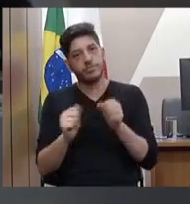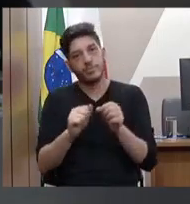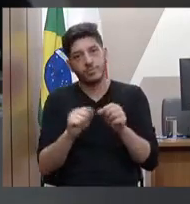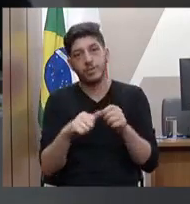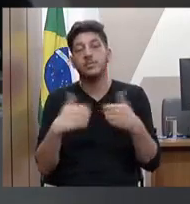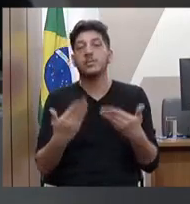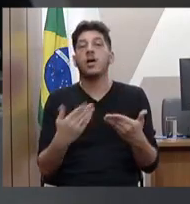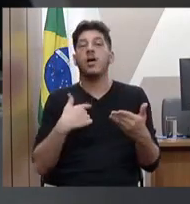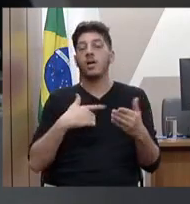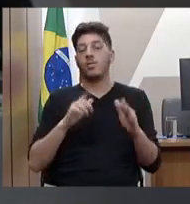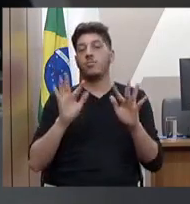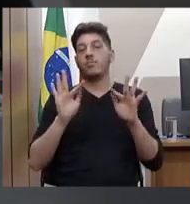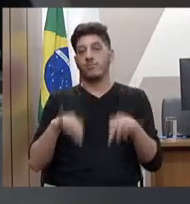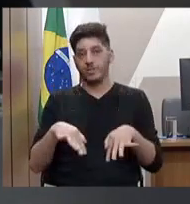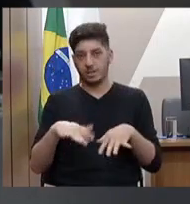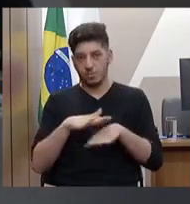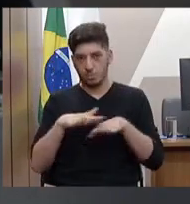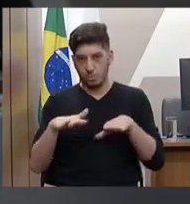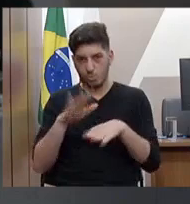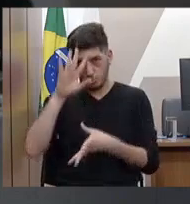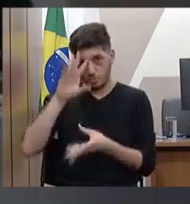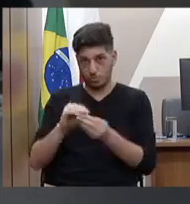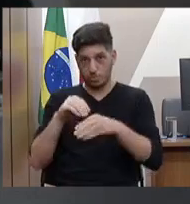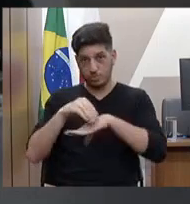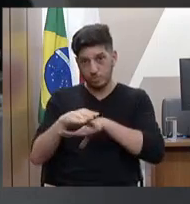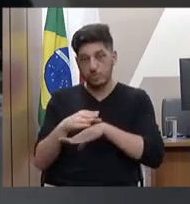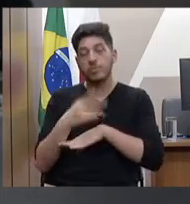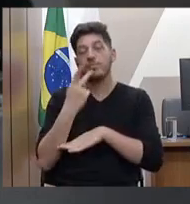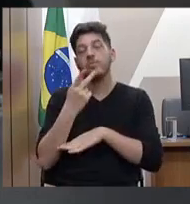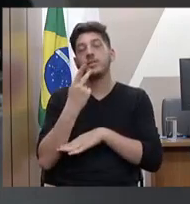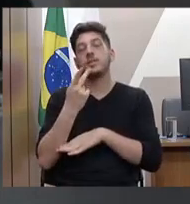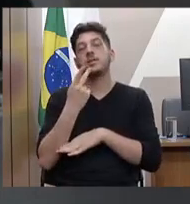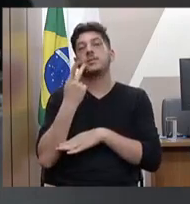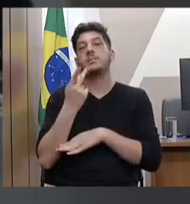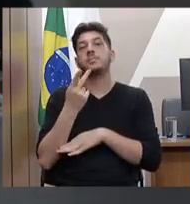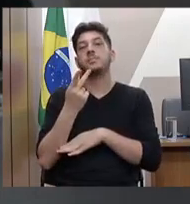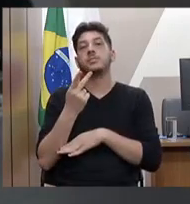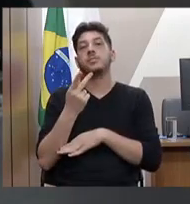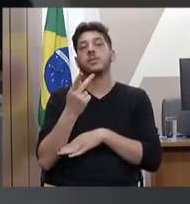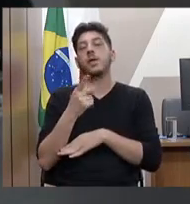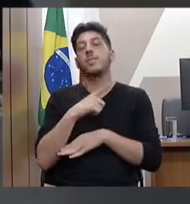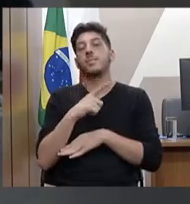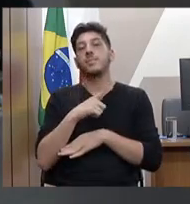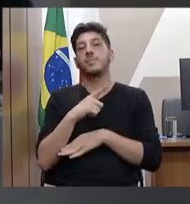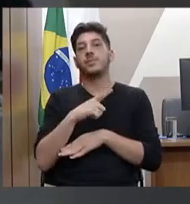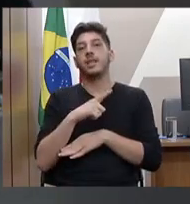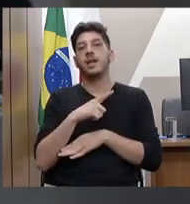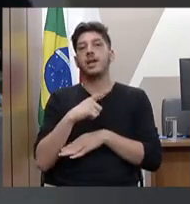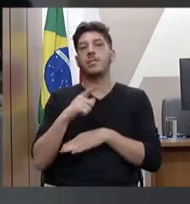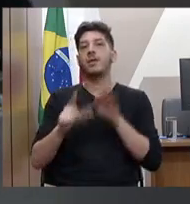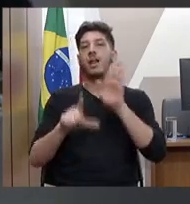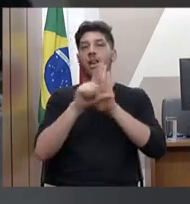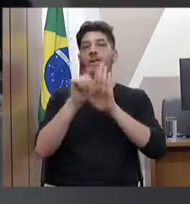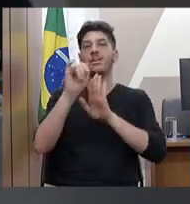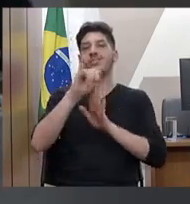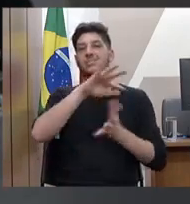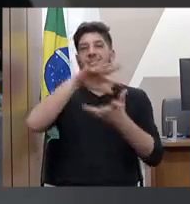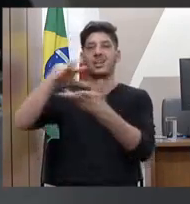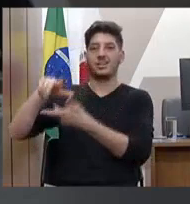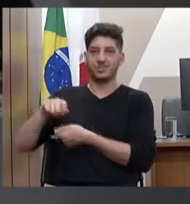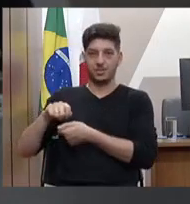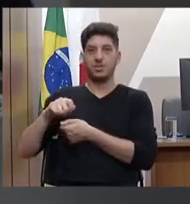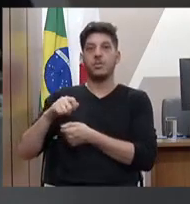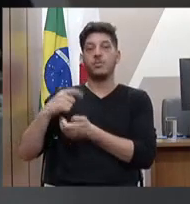eu quero apenas citar aqui uma uma jurisprudência internacional porque né